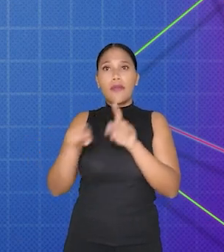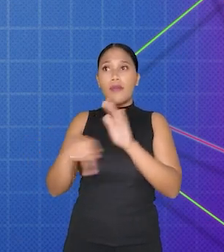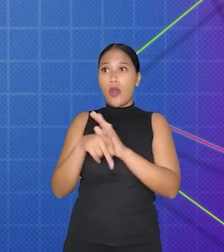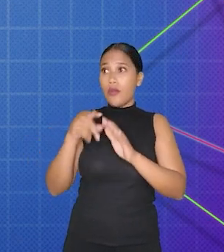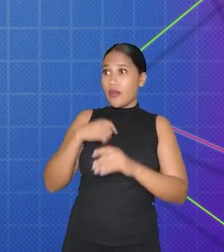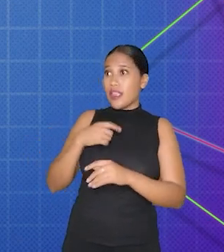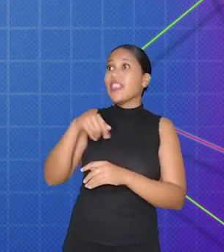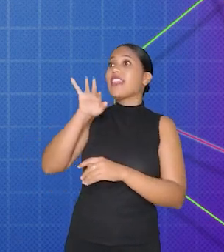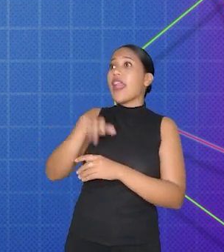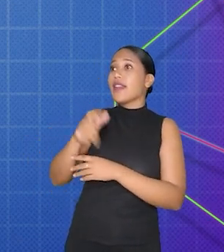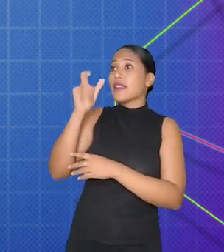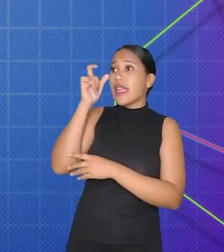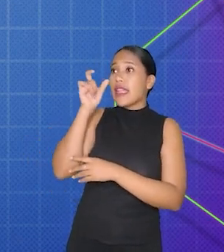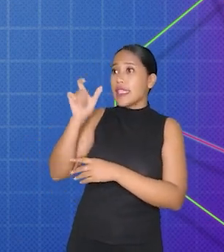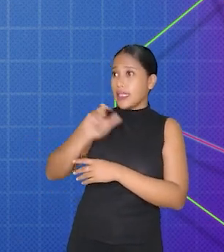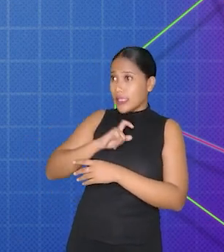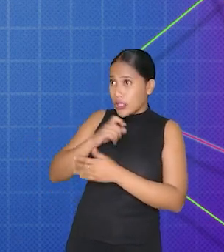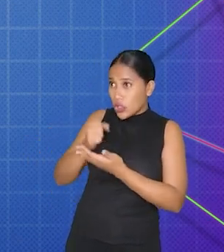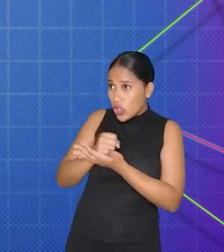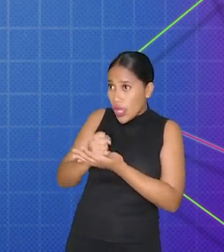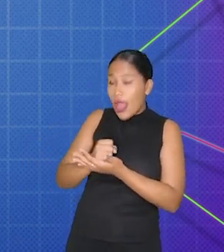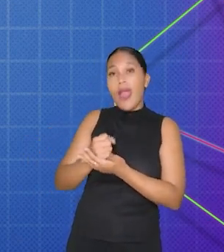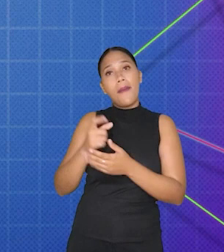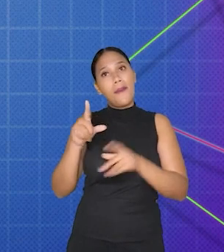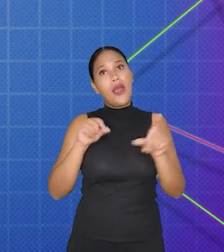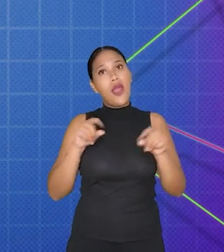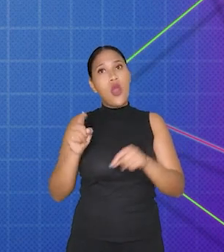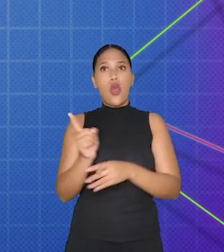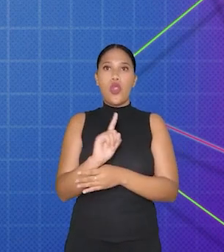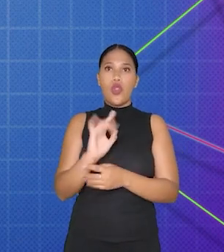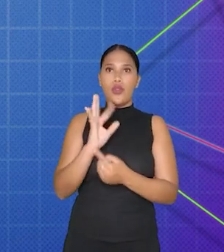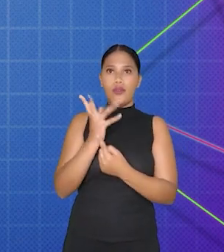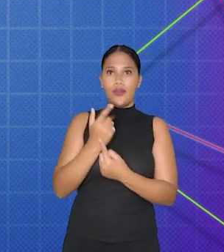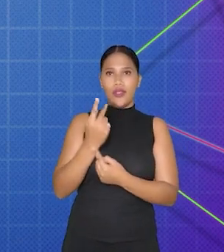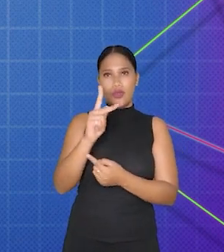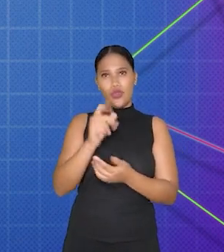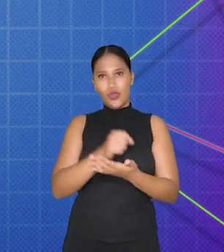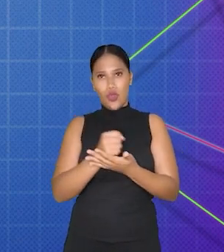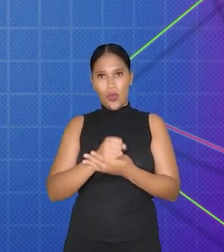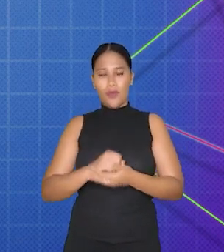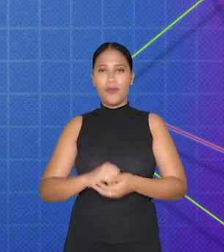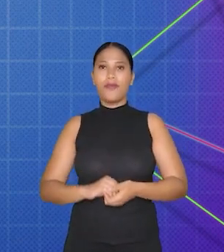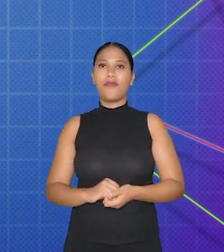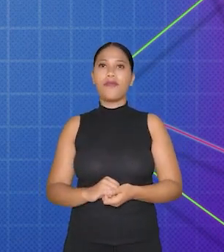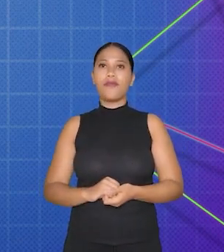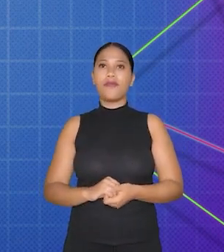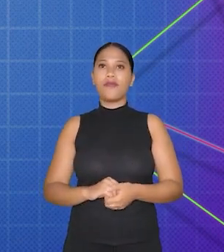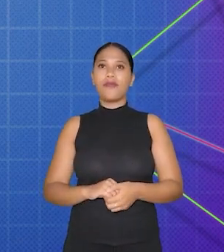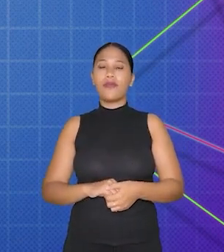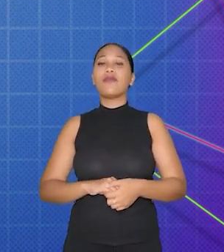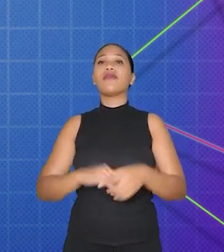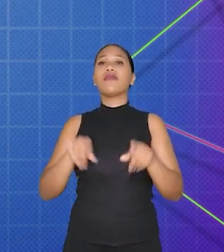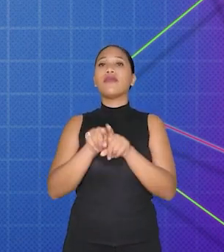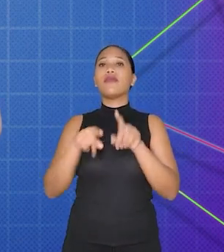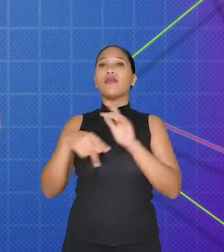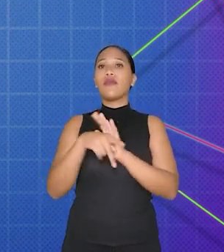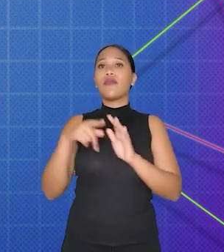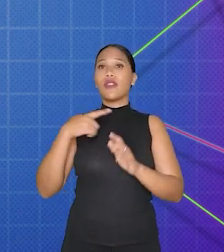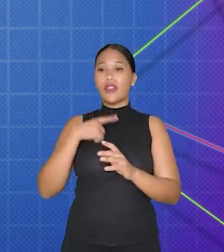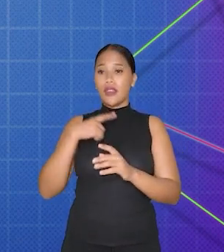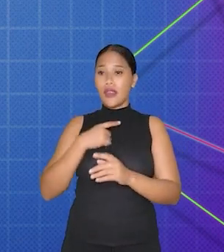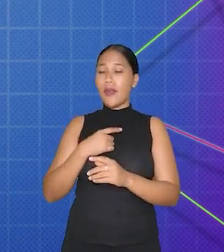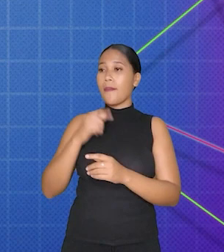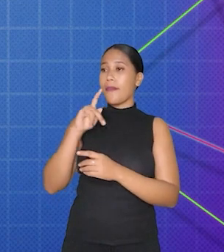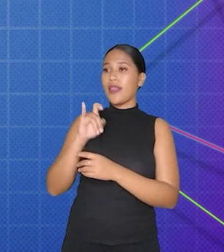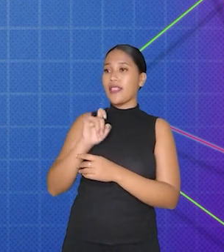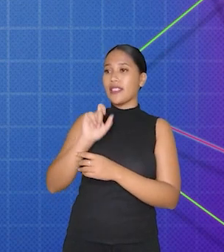da audiência-alvo, para assim decidir se a pixel art é a melhor escolha de arte para o seu jogo. Gêneros de pixel